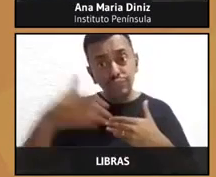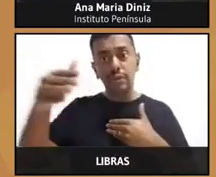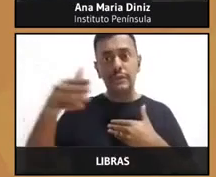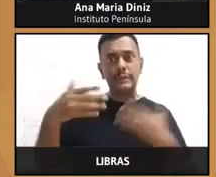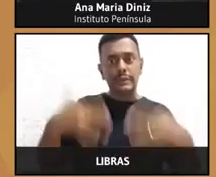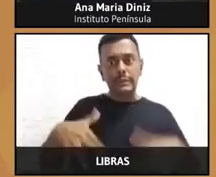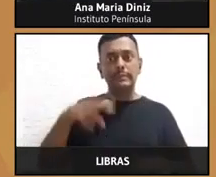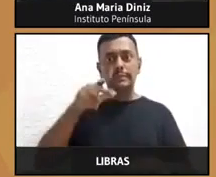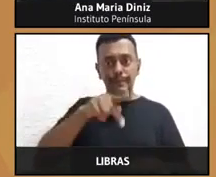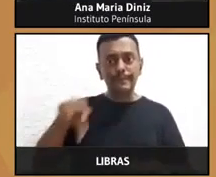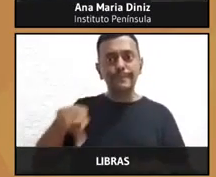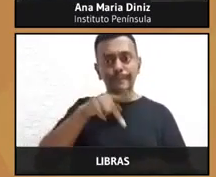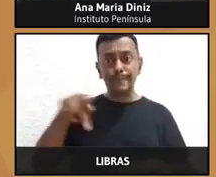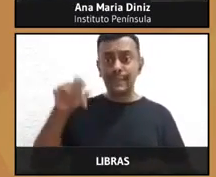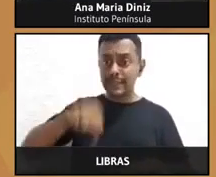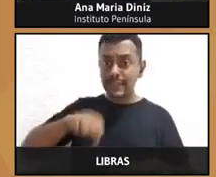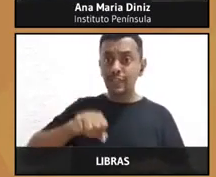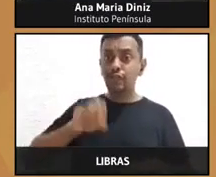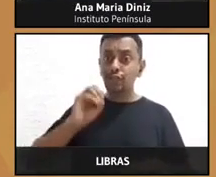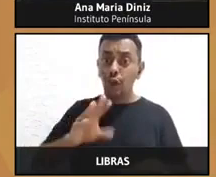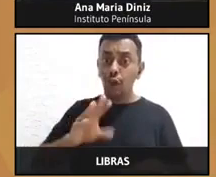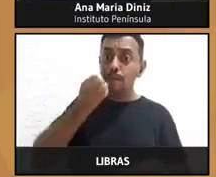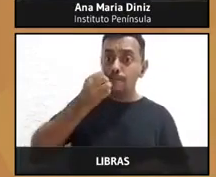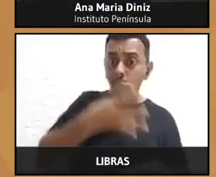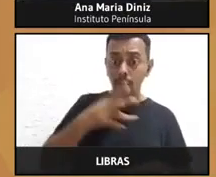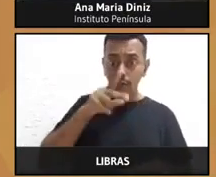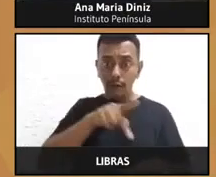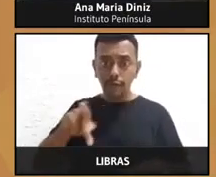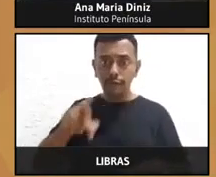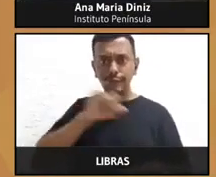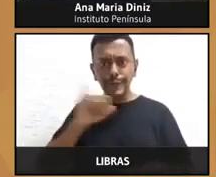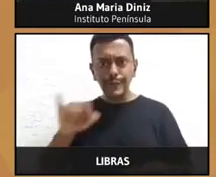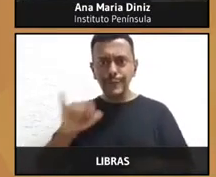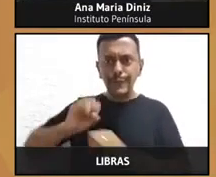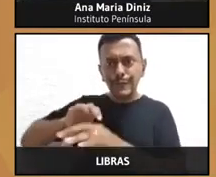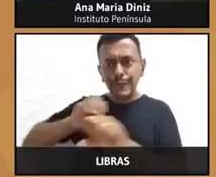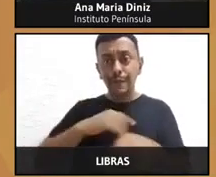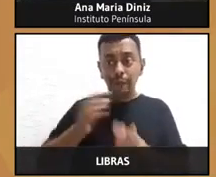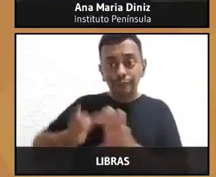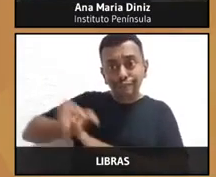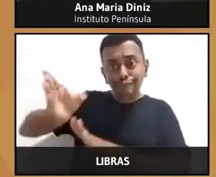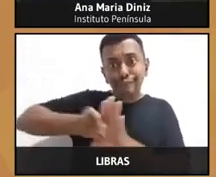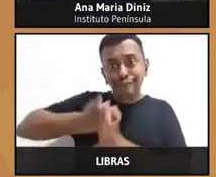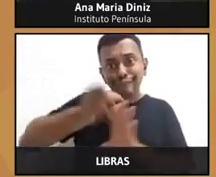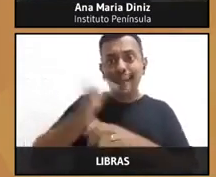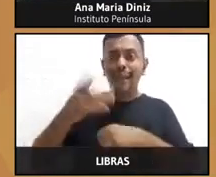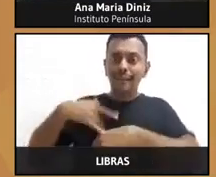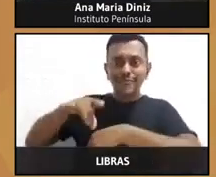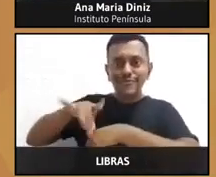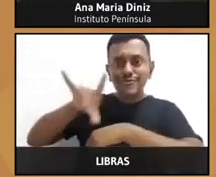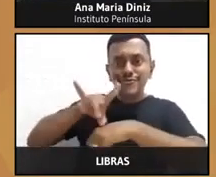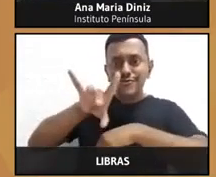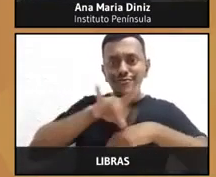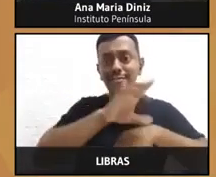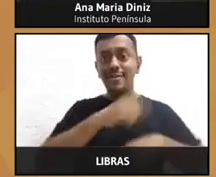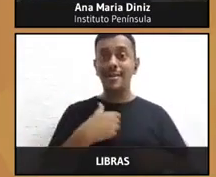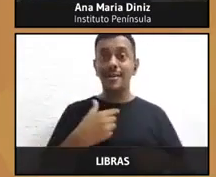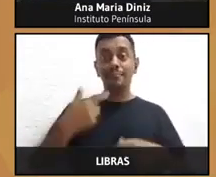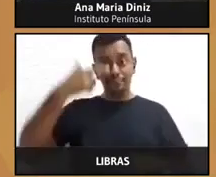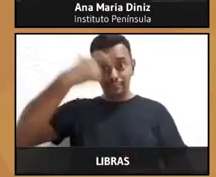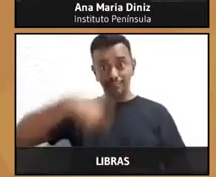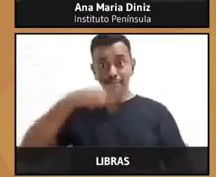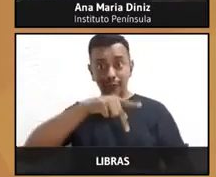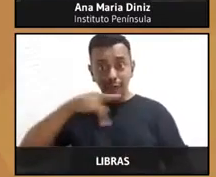se tornarem não somente bons instrutores, mas bons coaches, bons mentores, bons